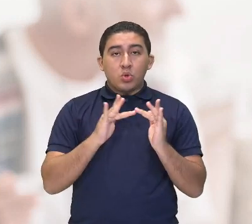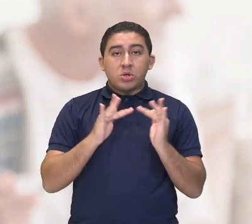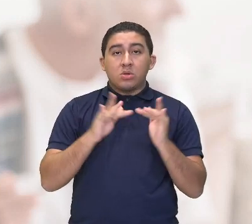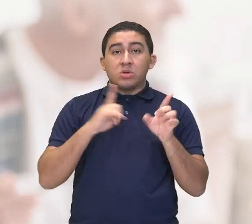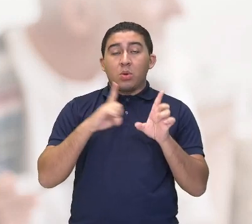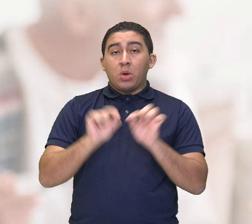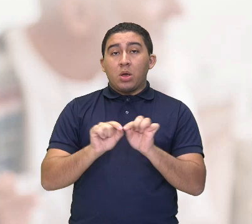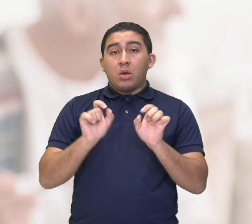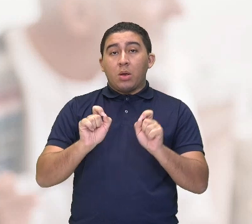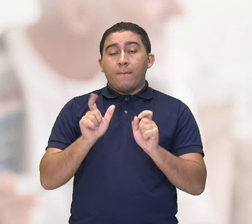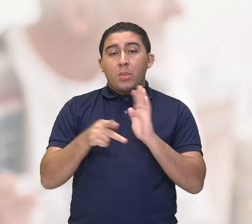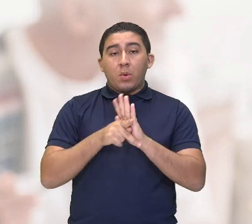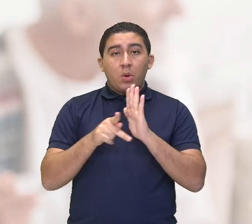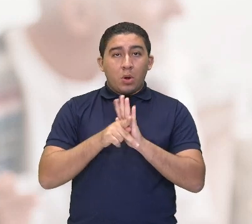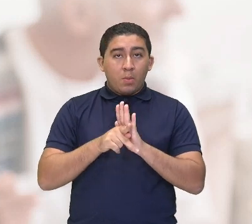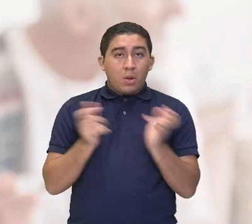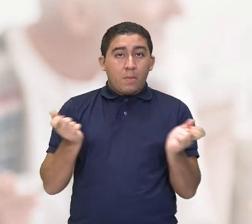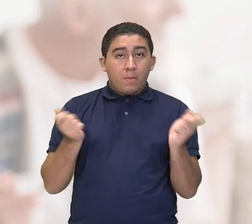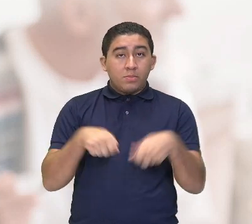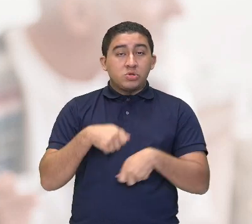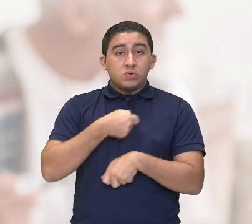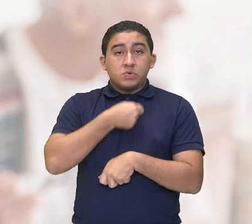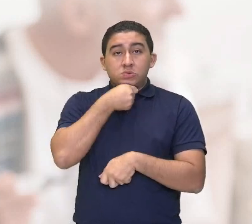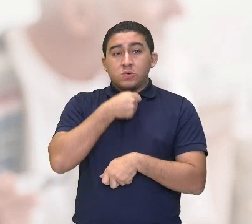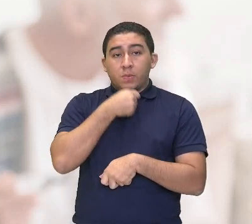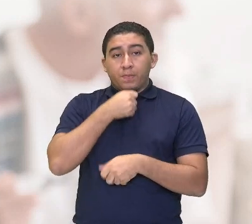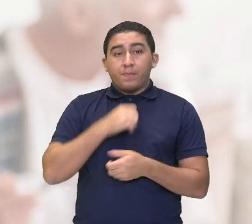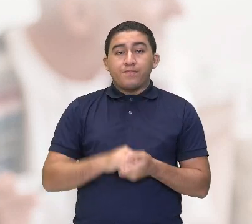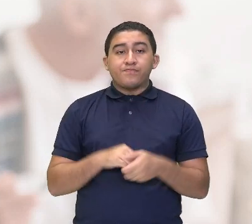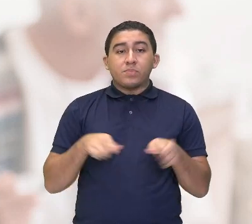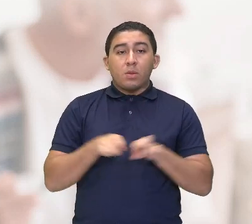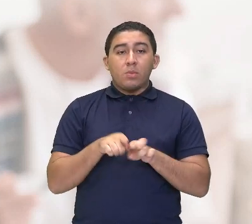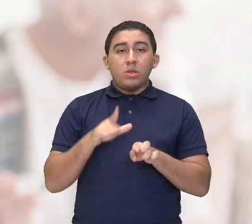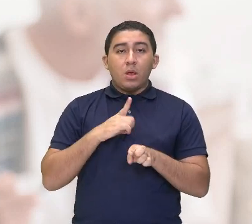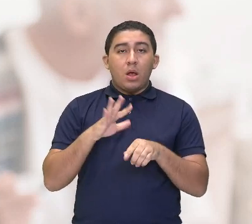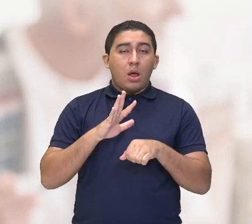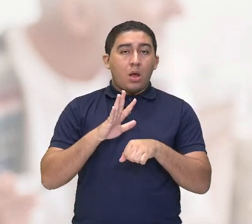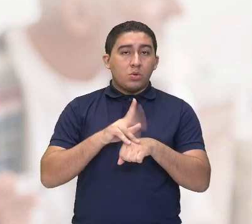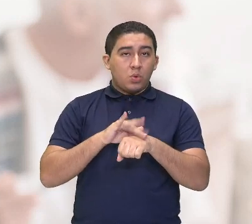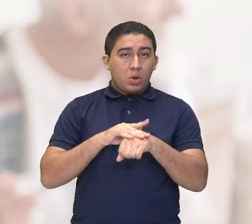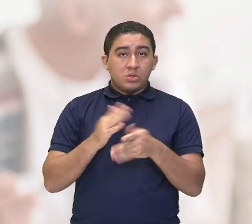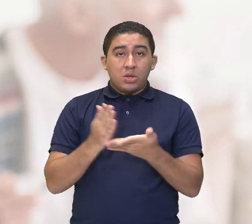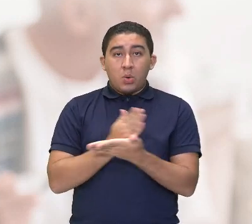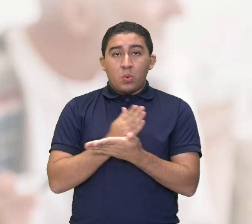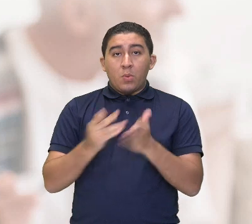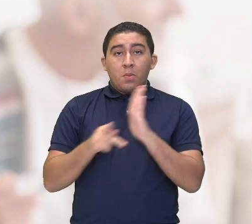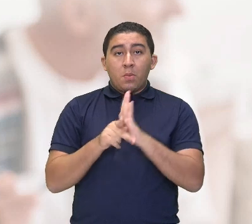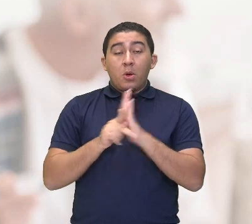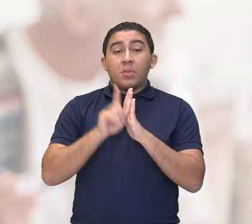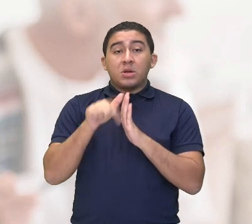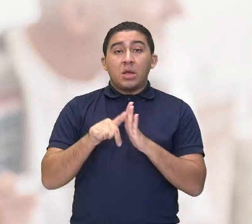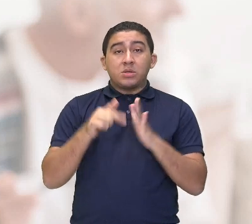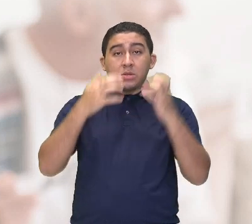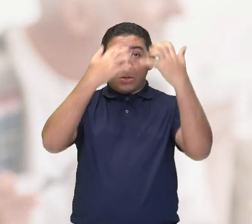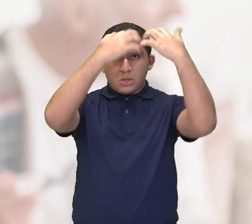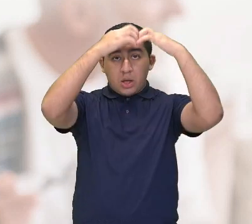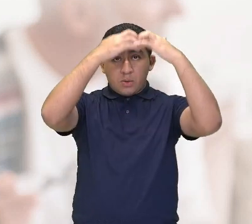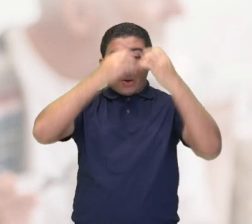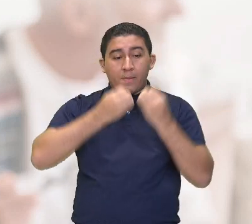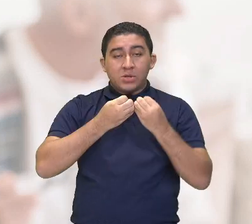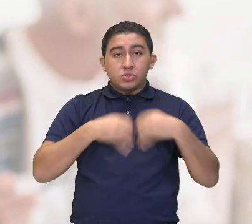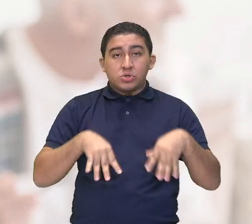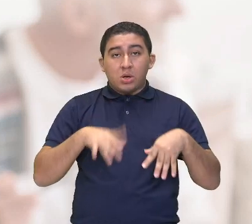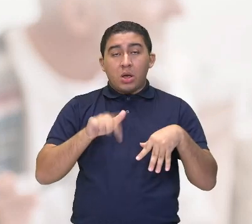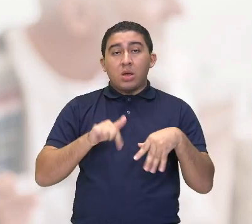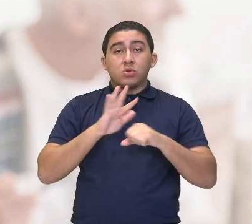envelhecimento, certo? E existem algumas doenças, como eu comentei anteriormente, as doenças neurodegenerativas, que eu falei que são